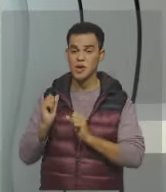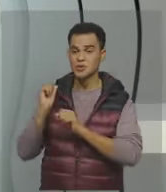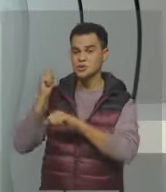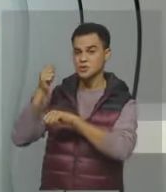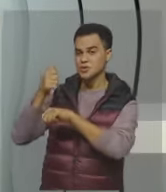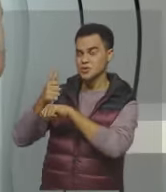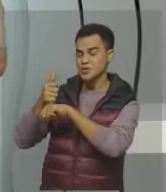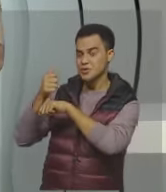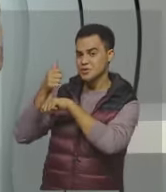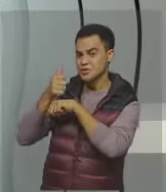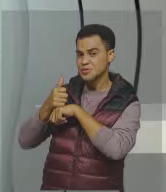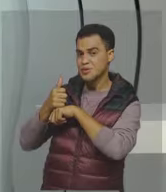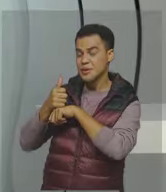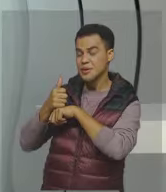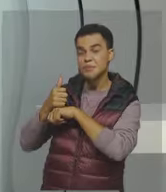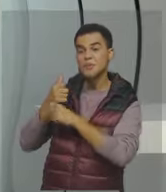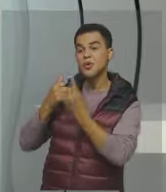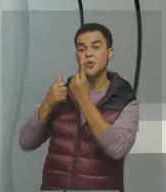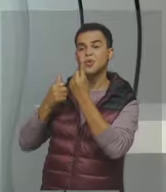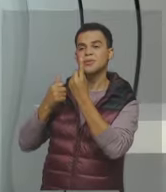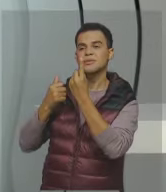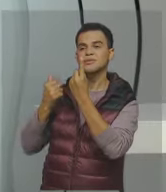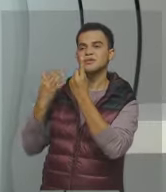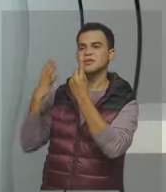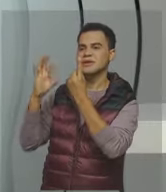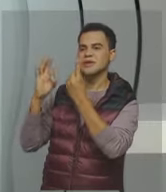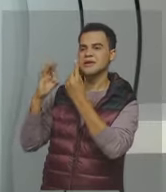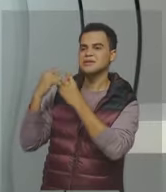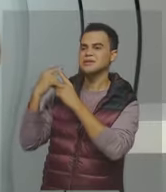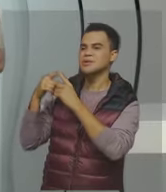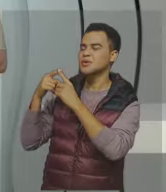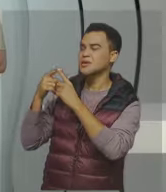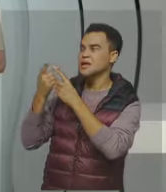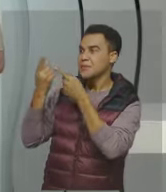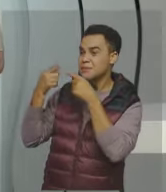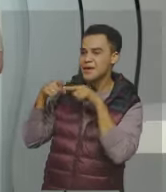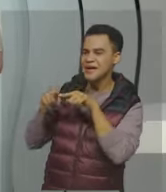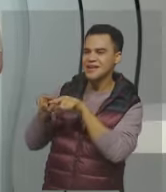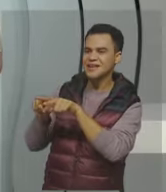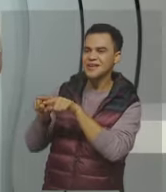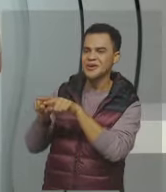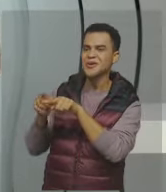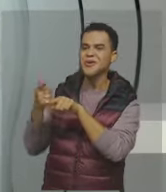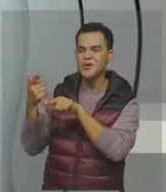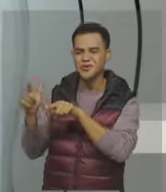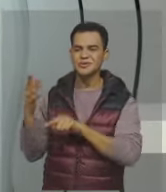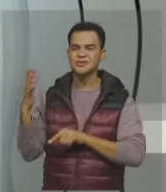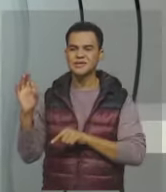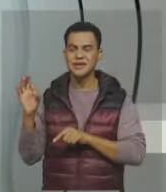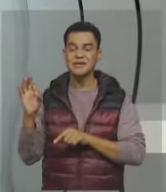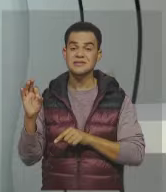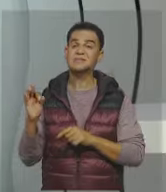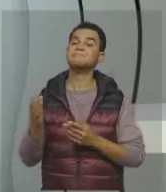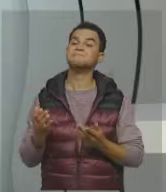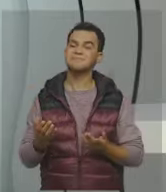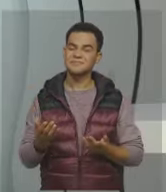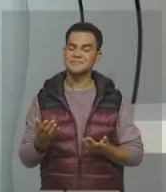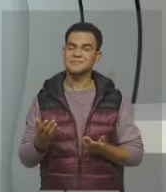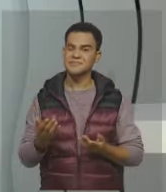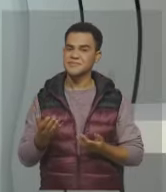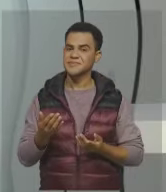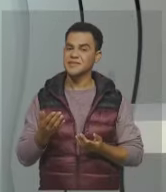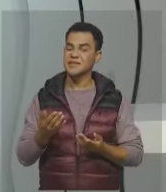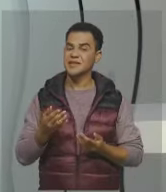por um único resistor de 10 ohms, que está em paralelo com outro resistor de 10 ohms. Então, vou chamar esse